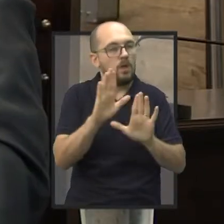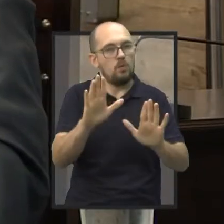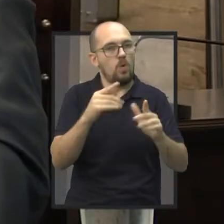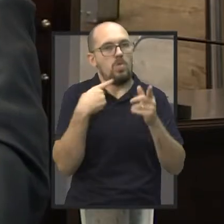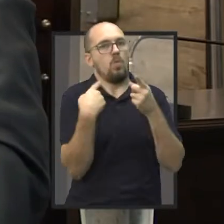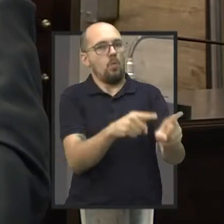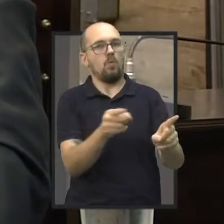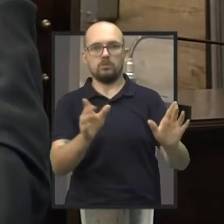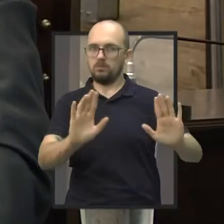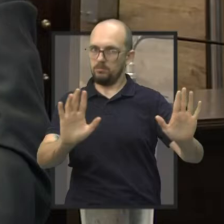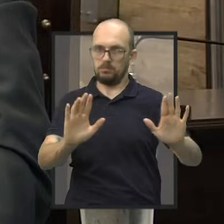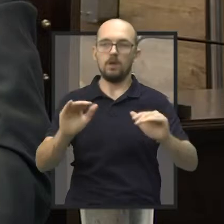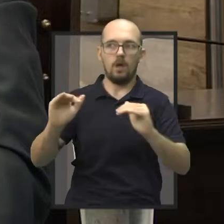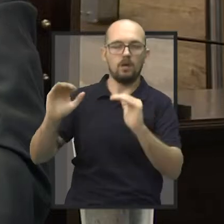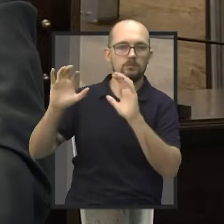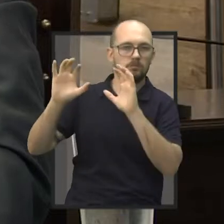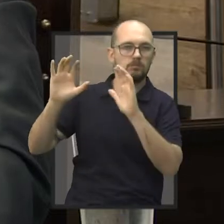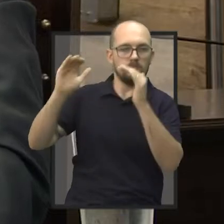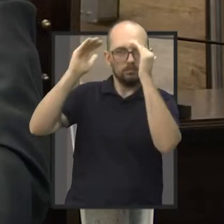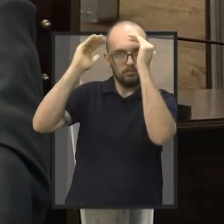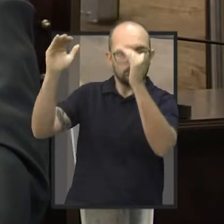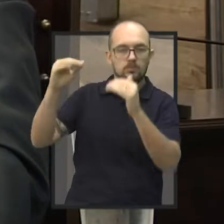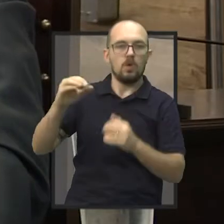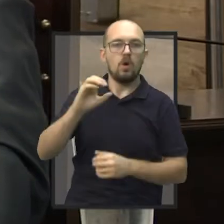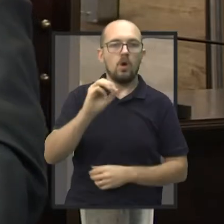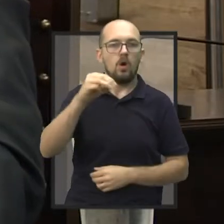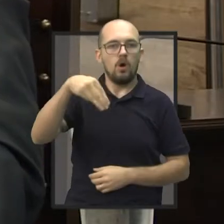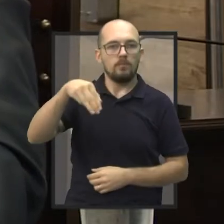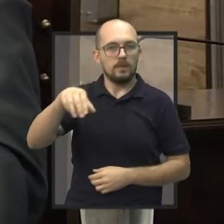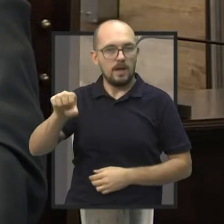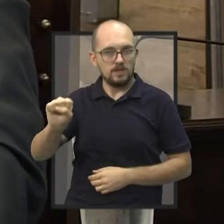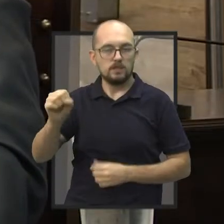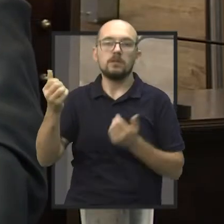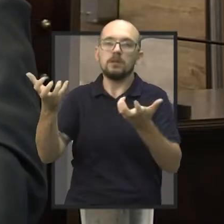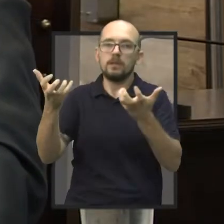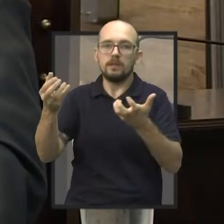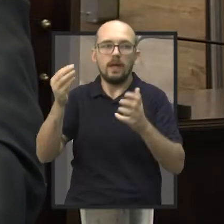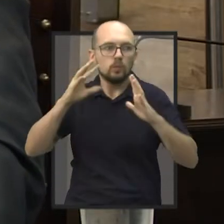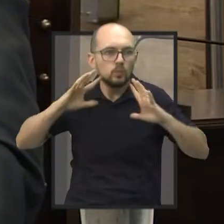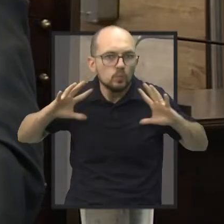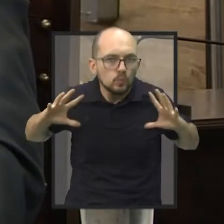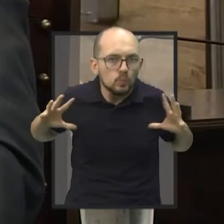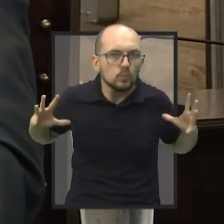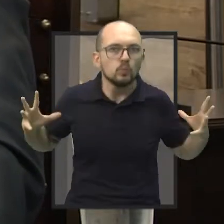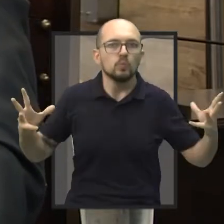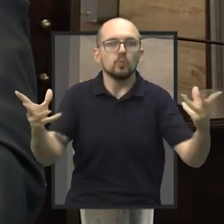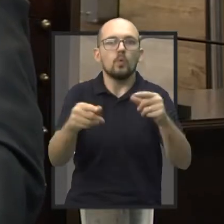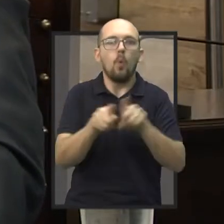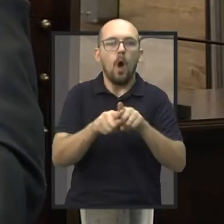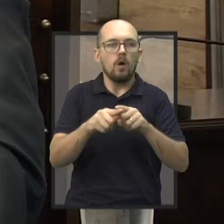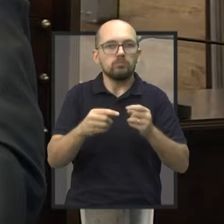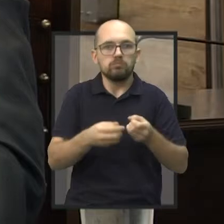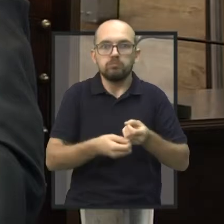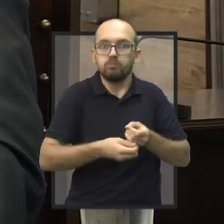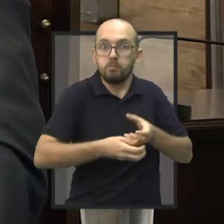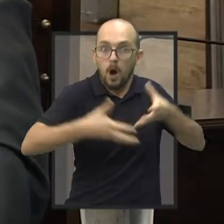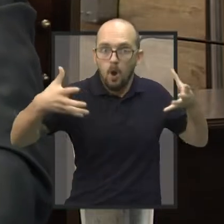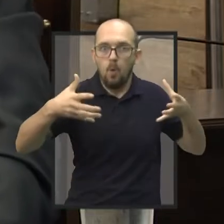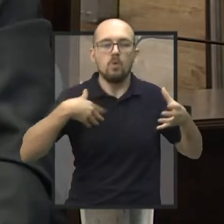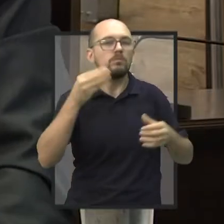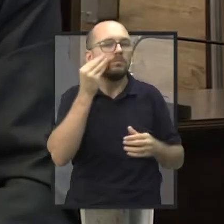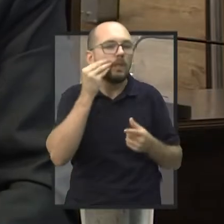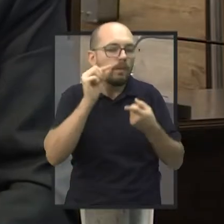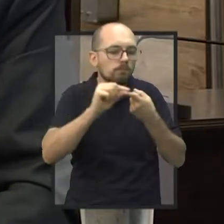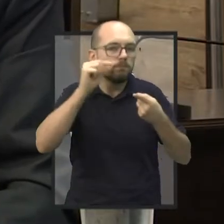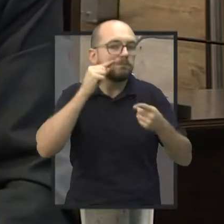da Organização Mundial de Saúde testar em escala a população para que a gente saiba lidar,